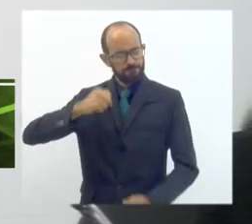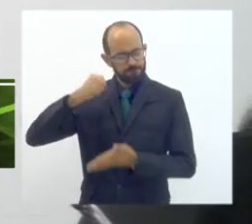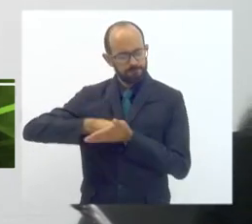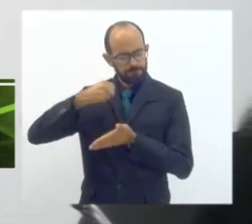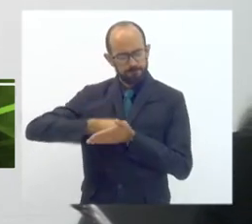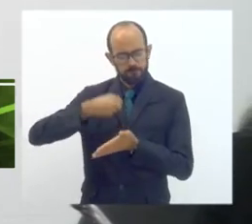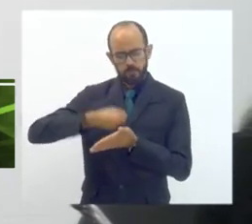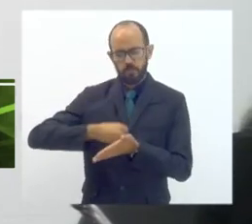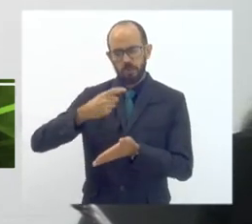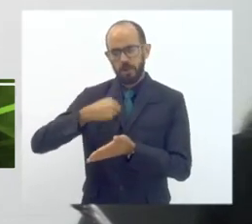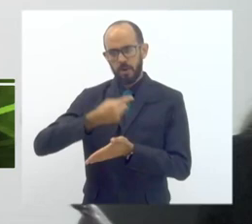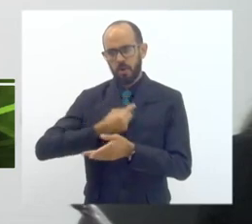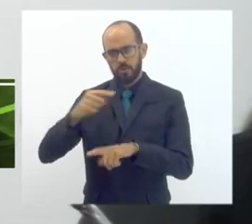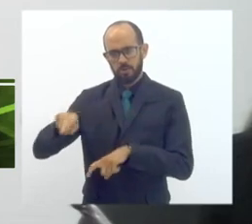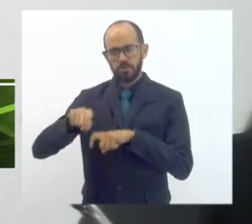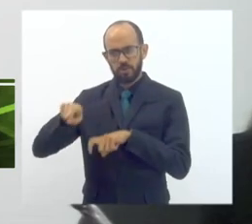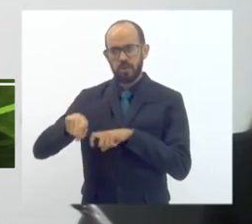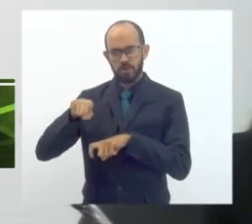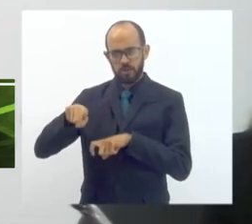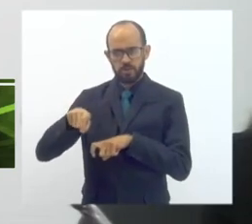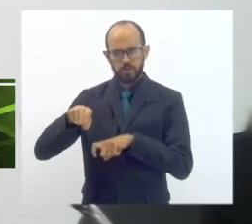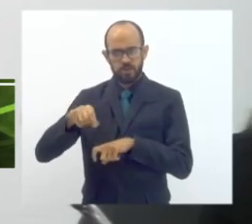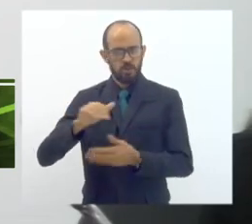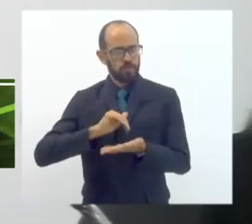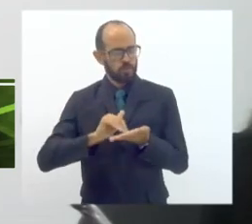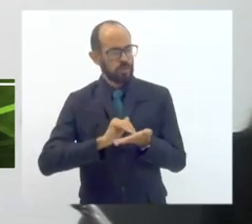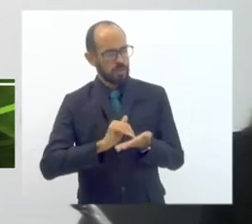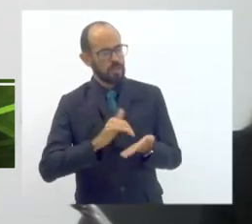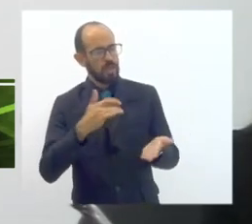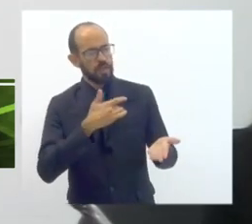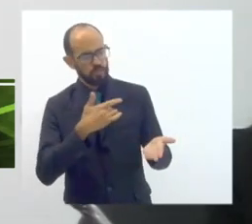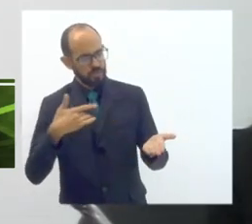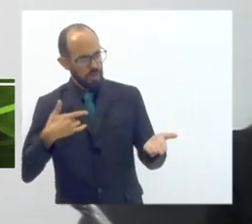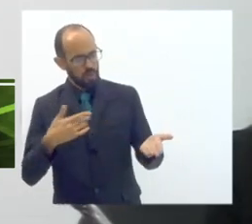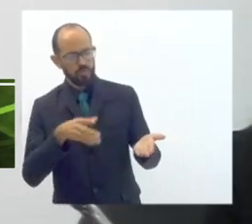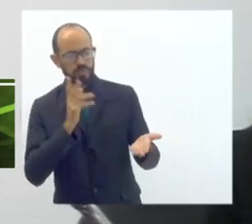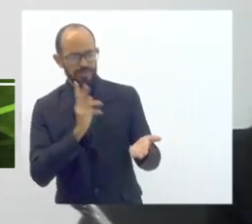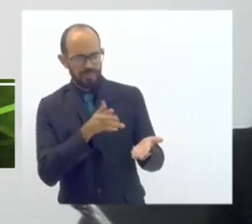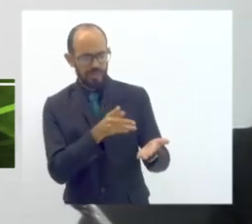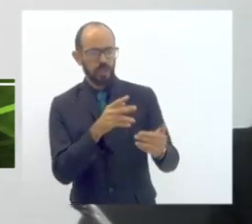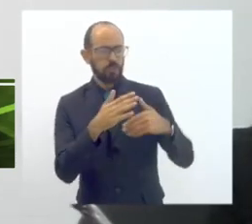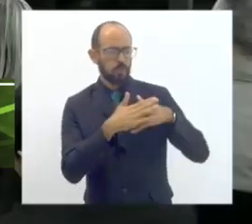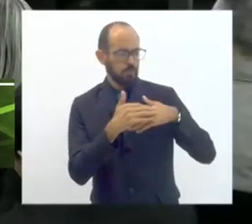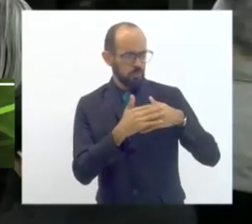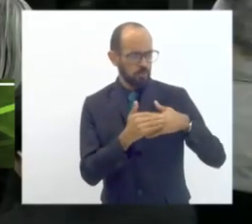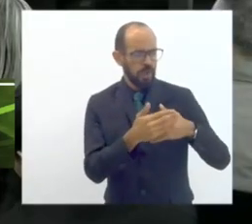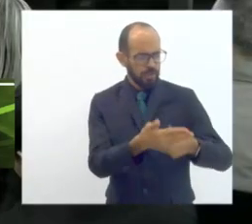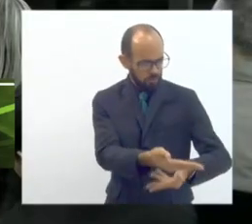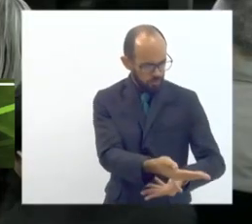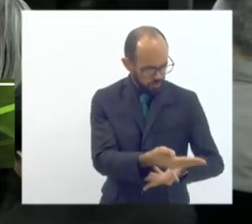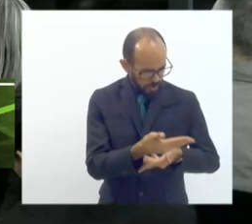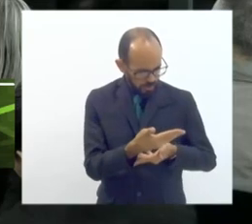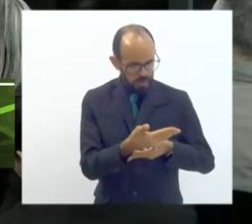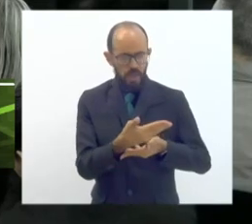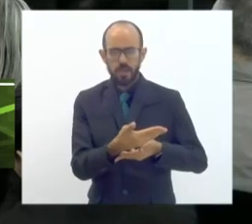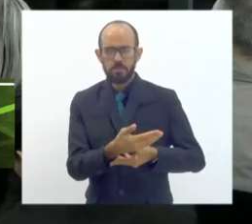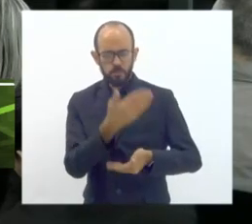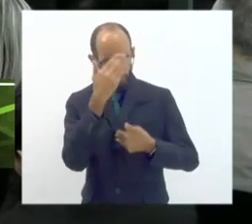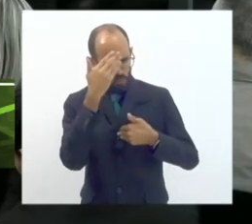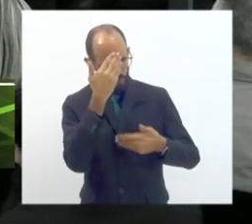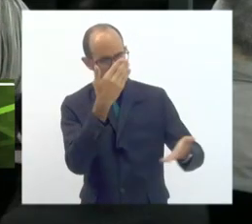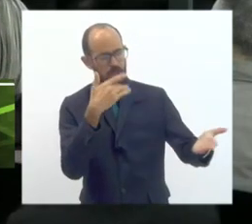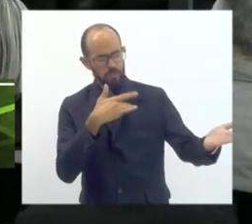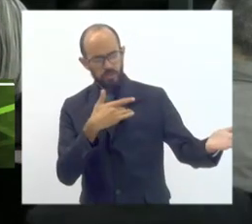lá, o nosso secretário de saúde, que recebe a gente com todo carinho e dedicação. Obrigado,